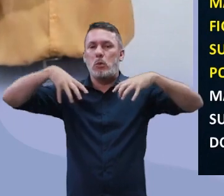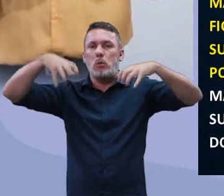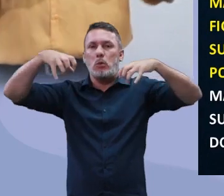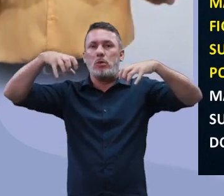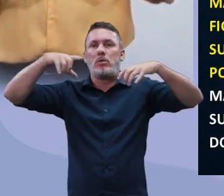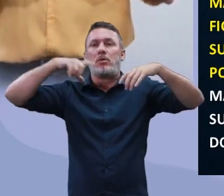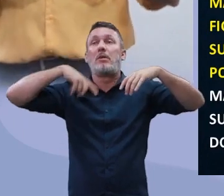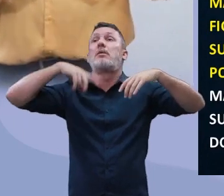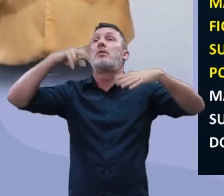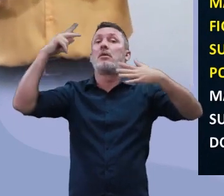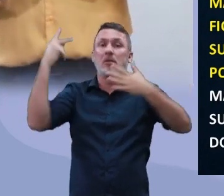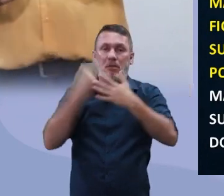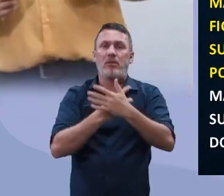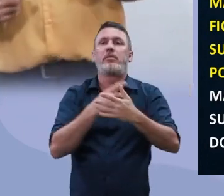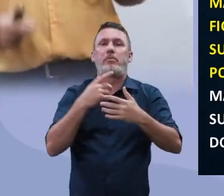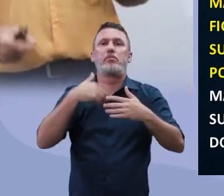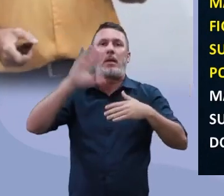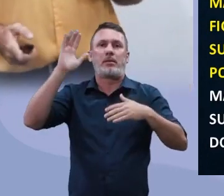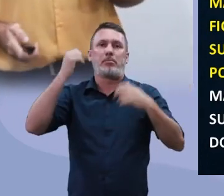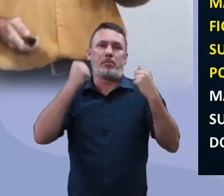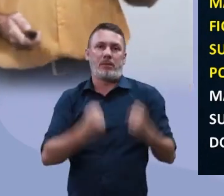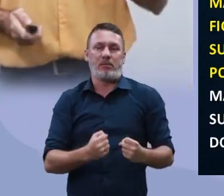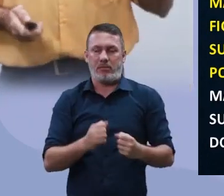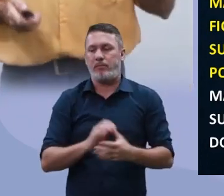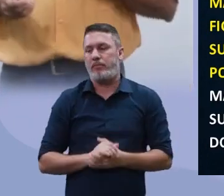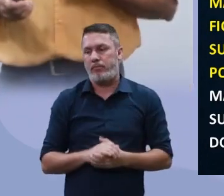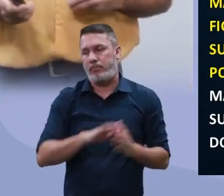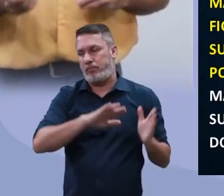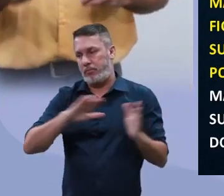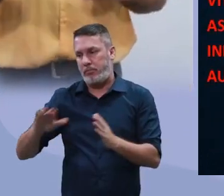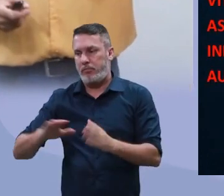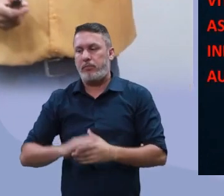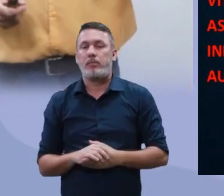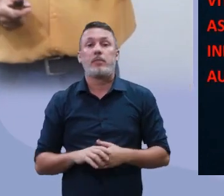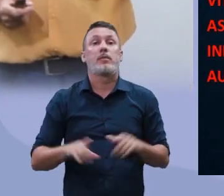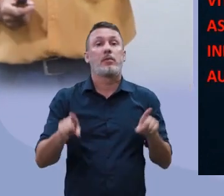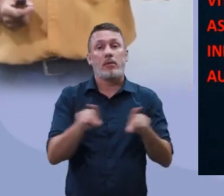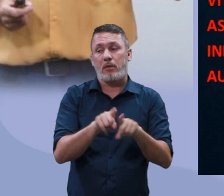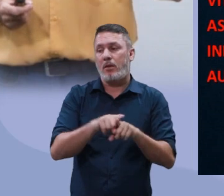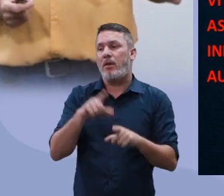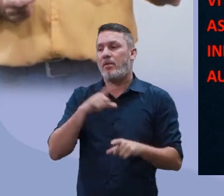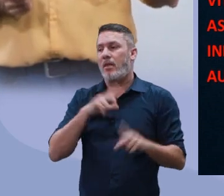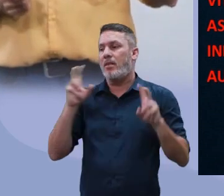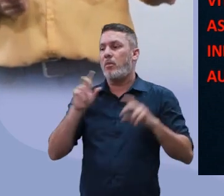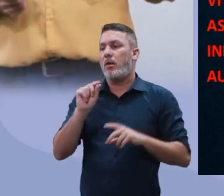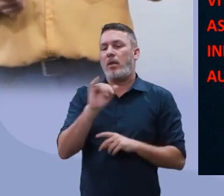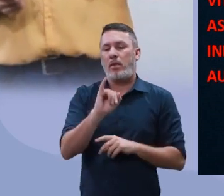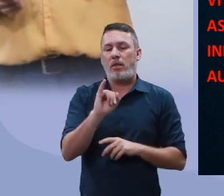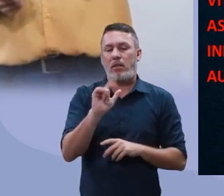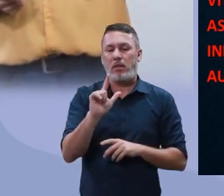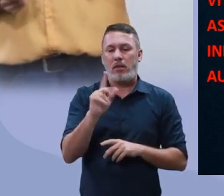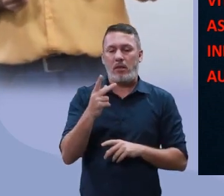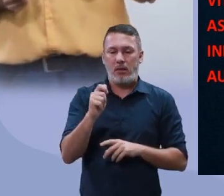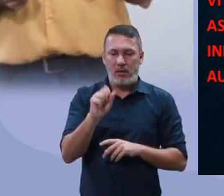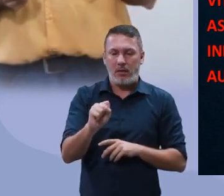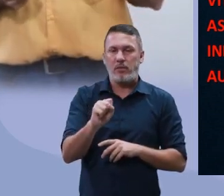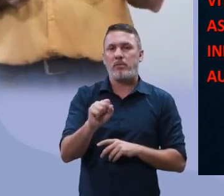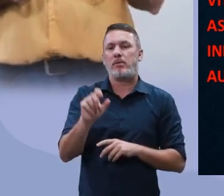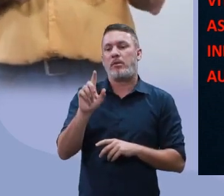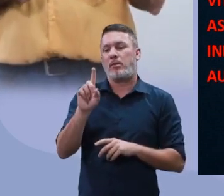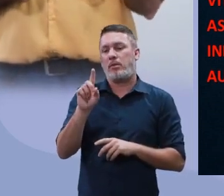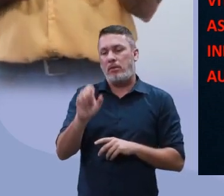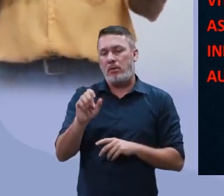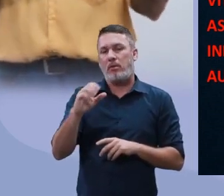né, atuante vai ser a ocorrência dessas inversões térmicas. Temos a questão das ilhas de calor. Né? As ilhas de calor,